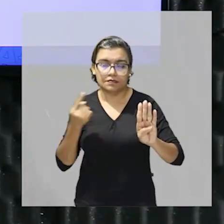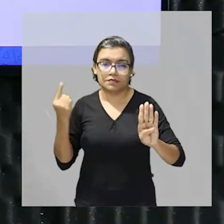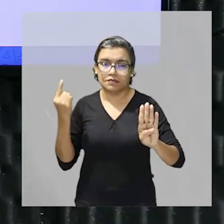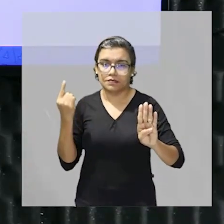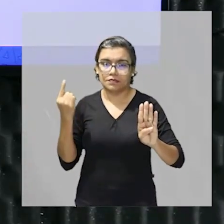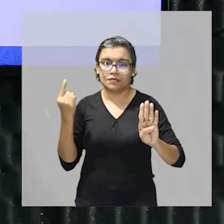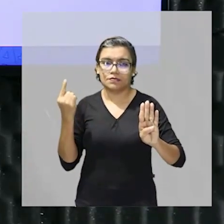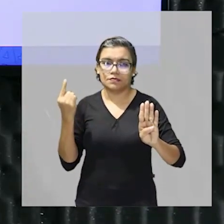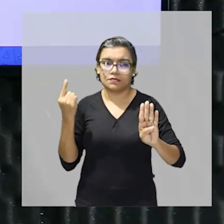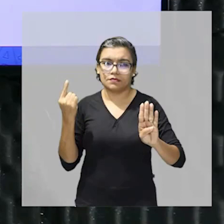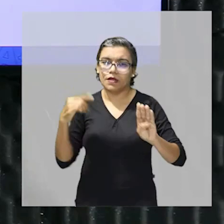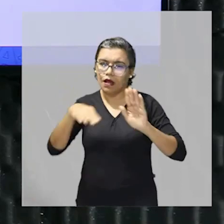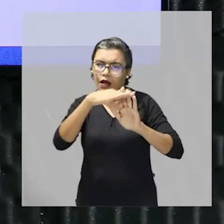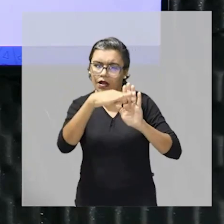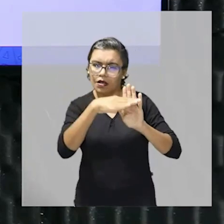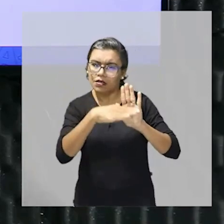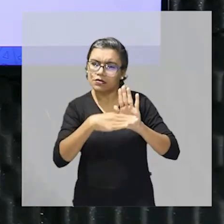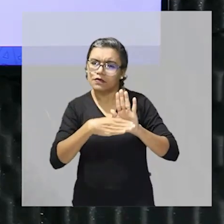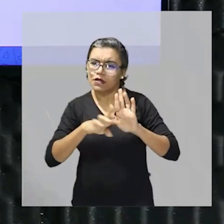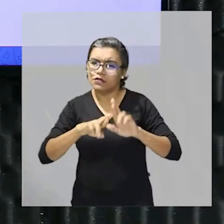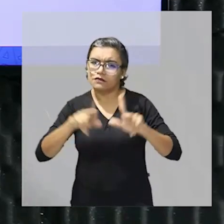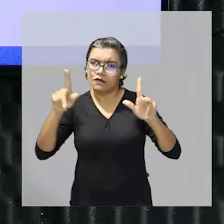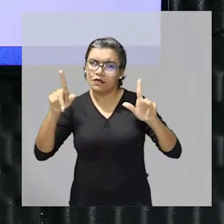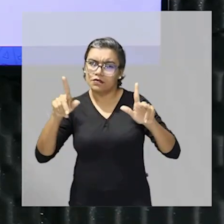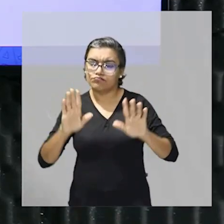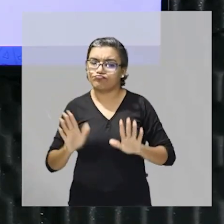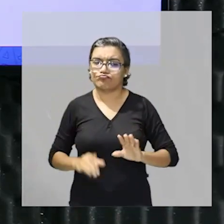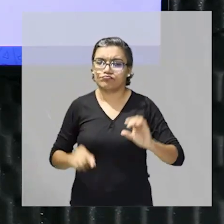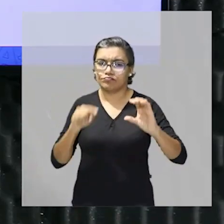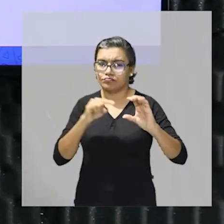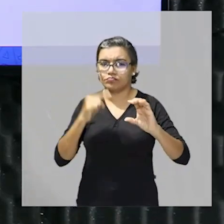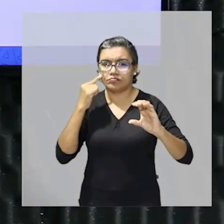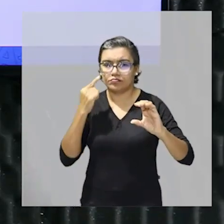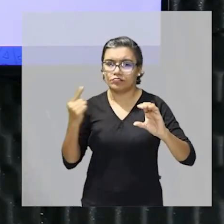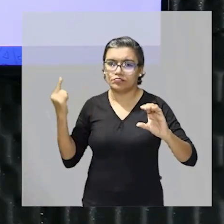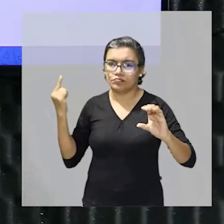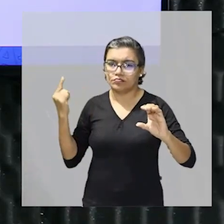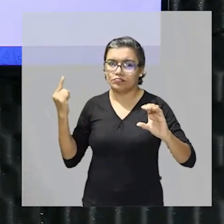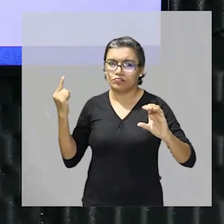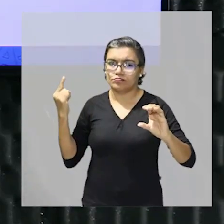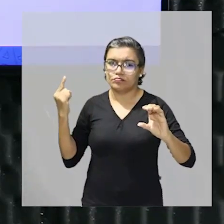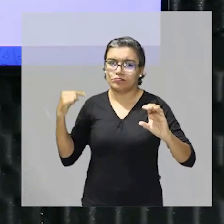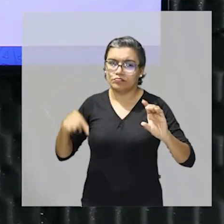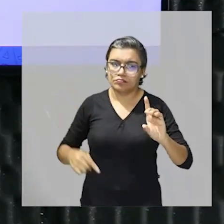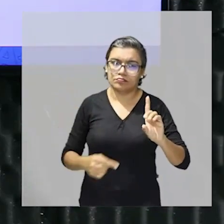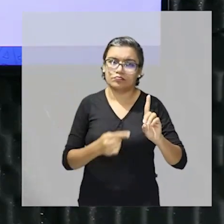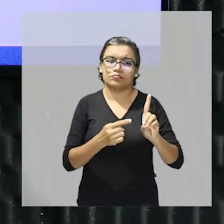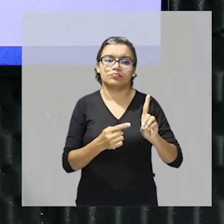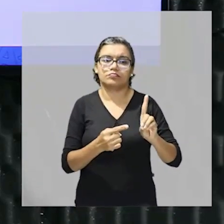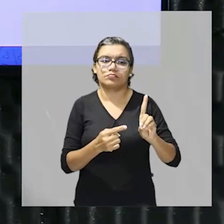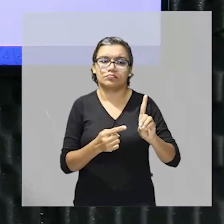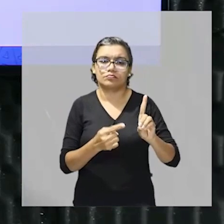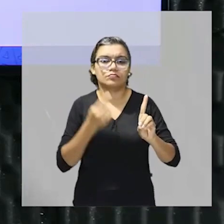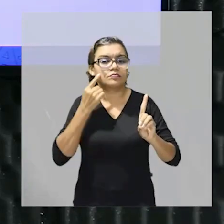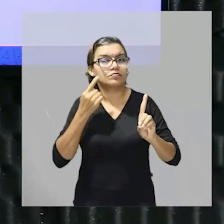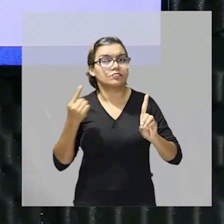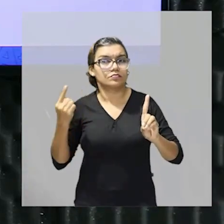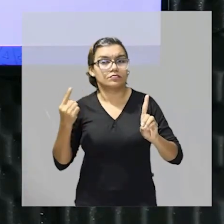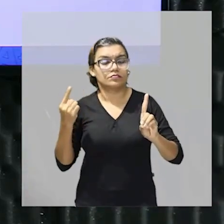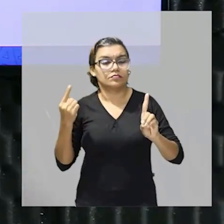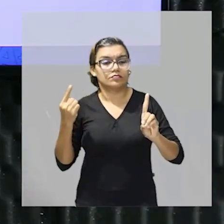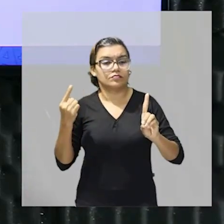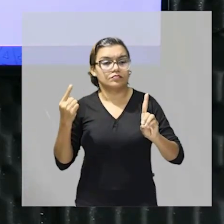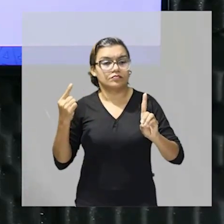de diferentes pessoas. Ilustrar a relação entre tipo físico e estilo de vida. Destacar a singularidade de cada